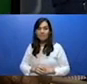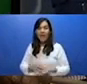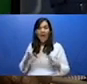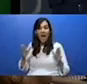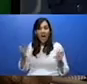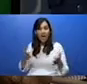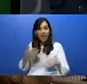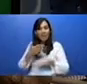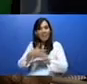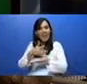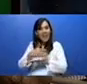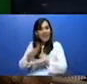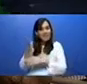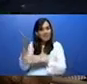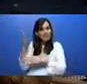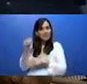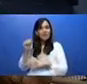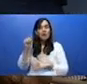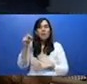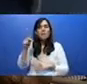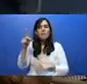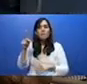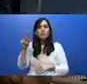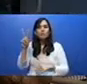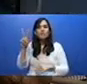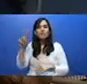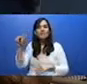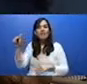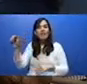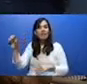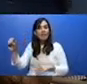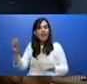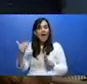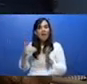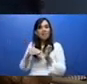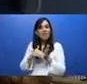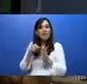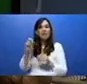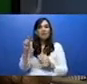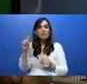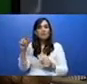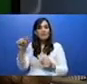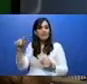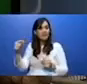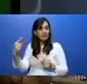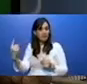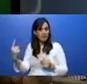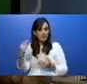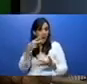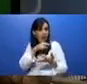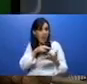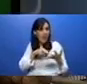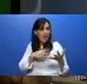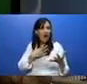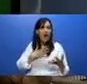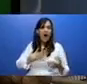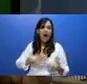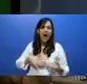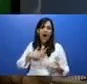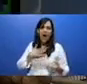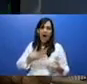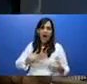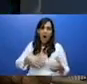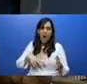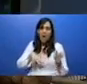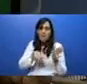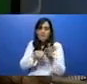Para a tarefinha, que é a página 270 e 271, vocês vão ler as questões com calma,